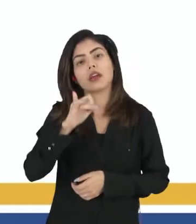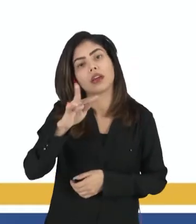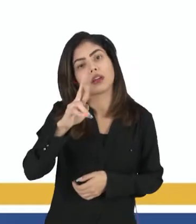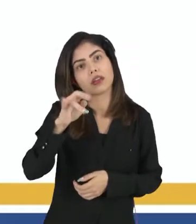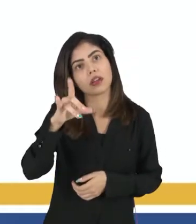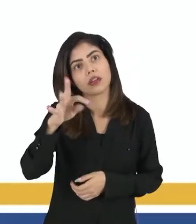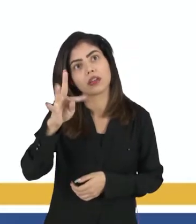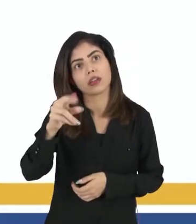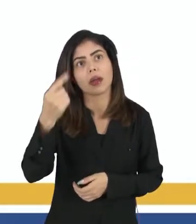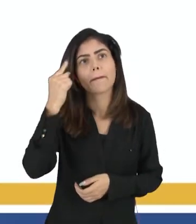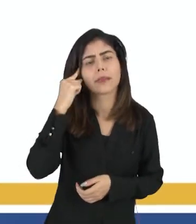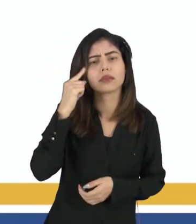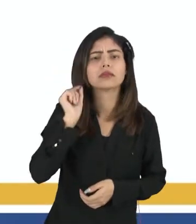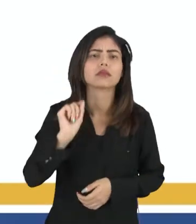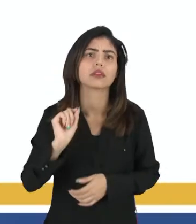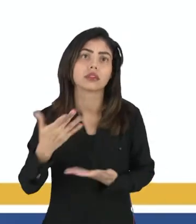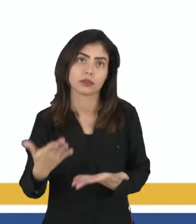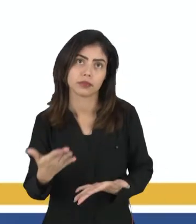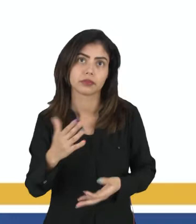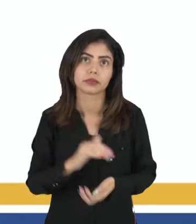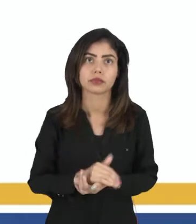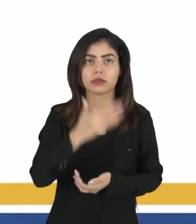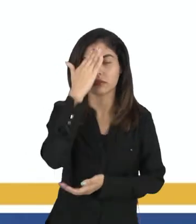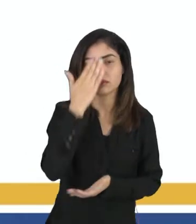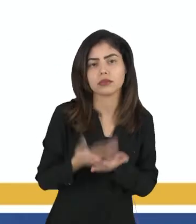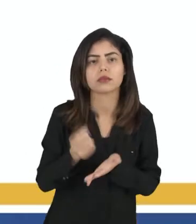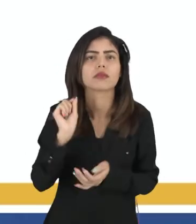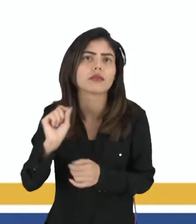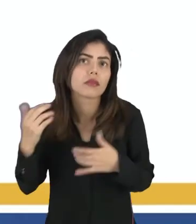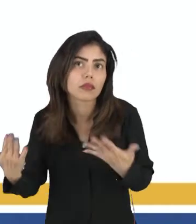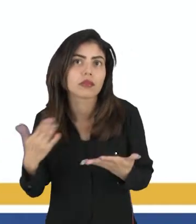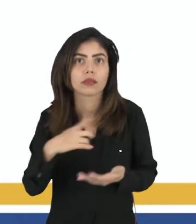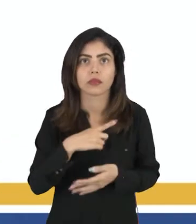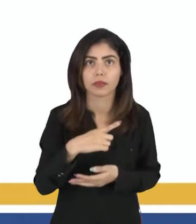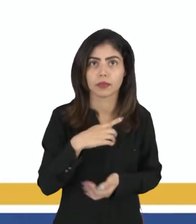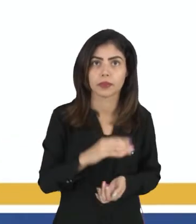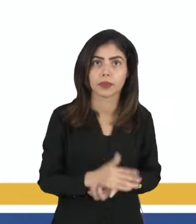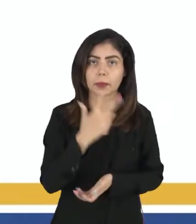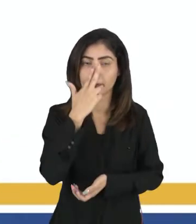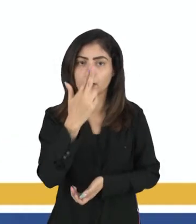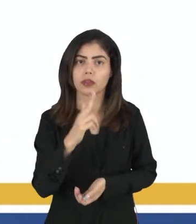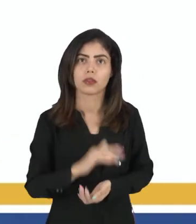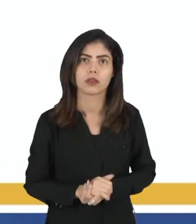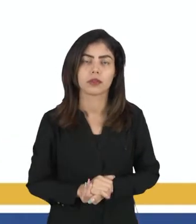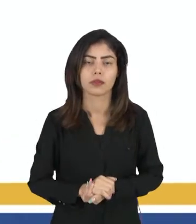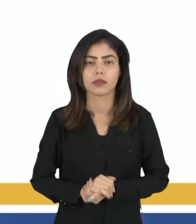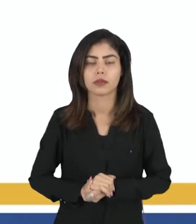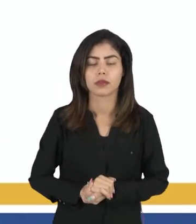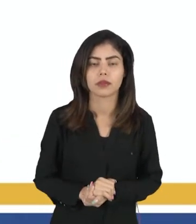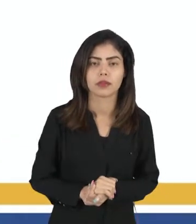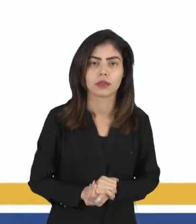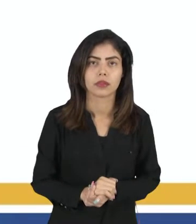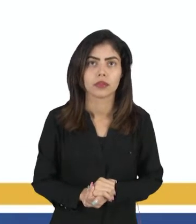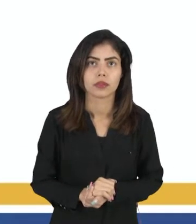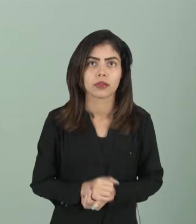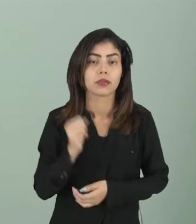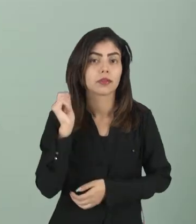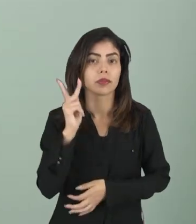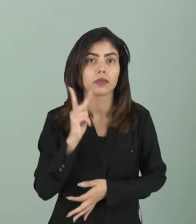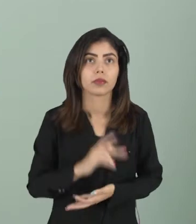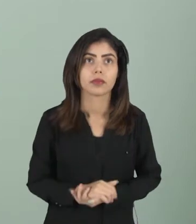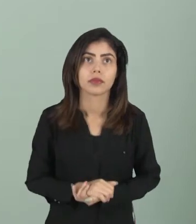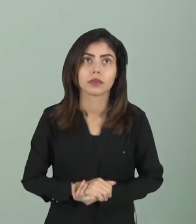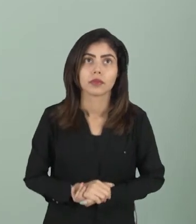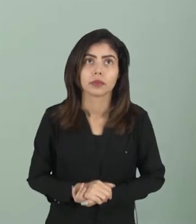indicativa. Pienso que es, creo que tenemos, me parece que son,